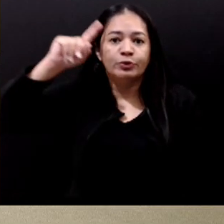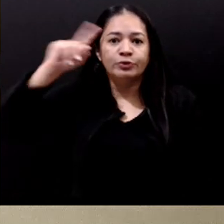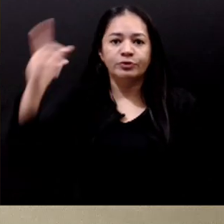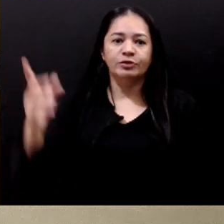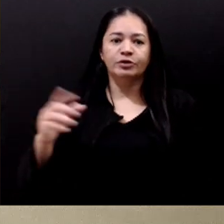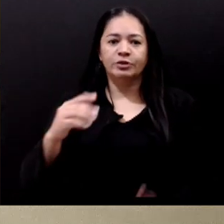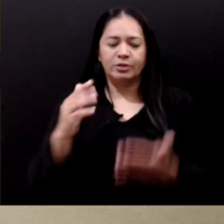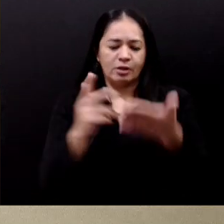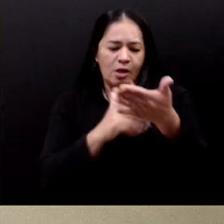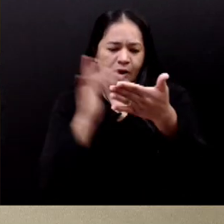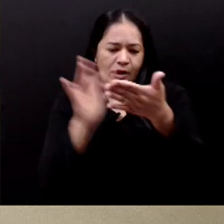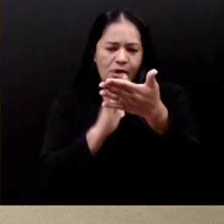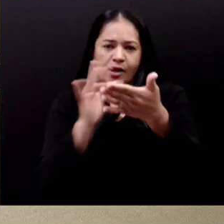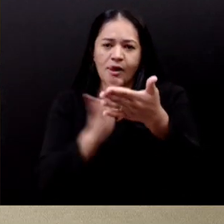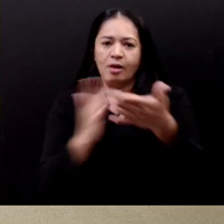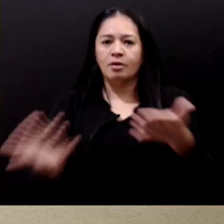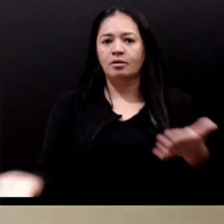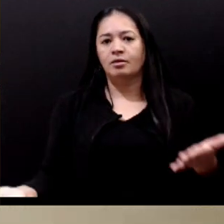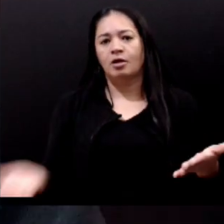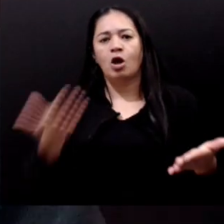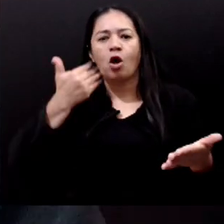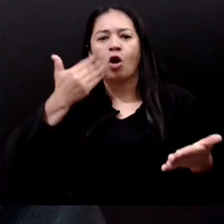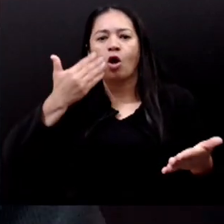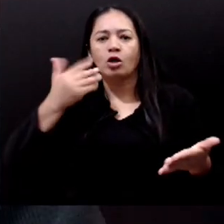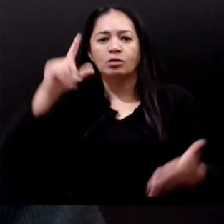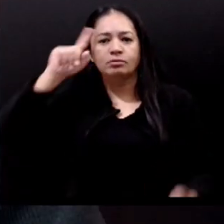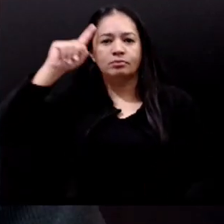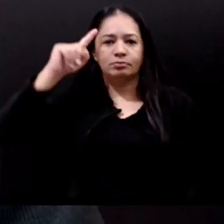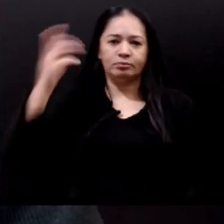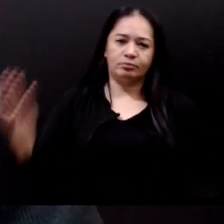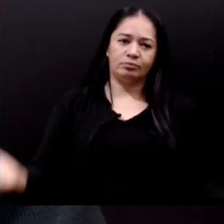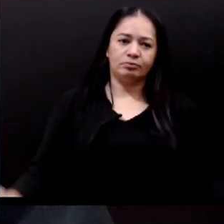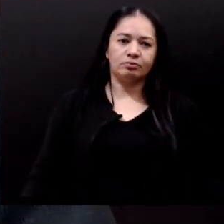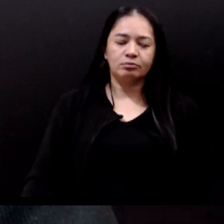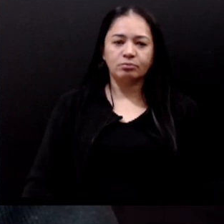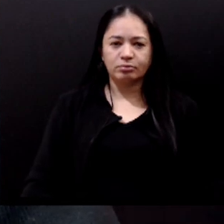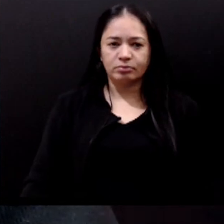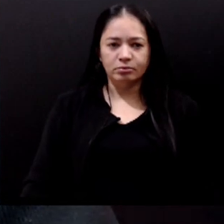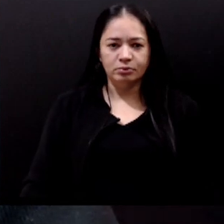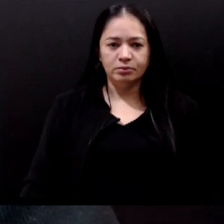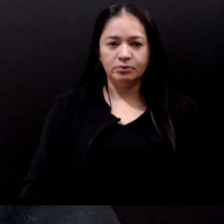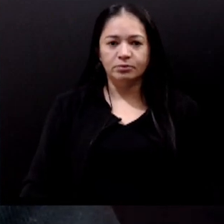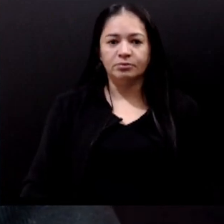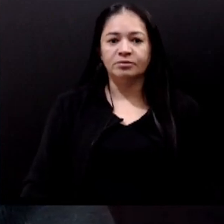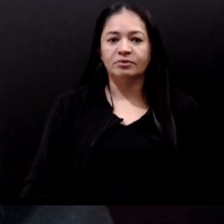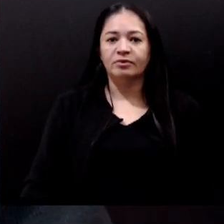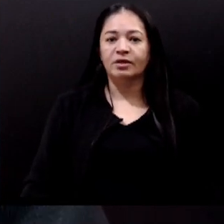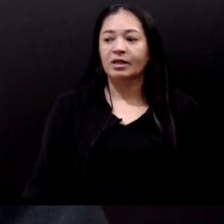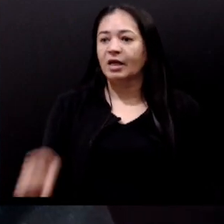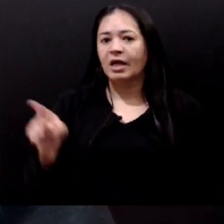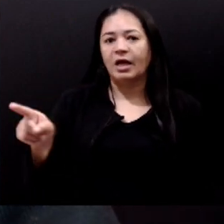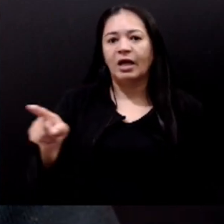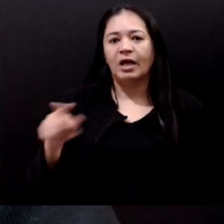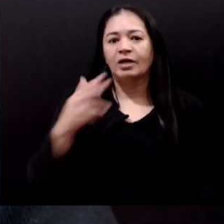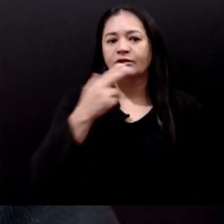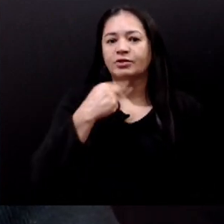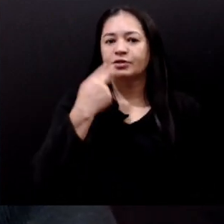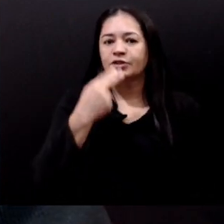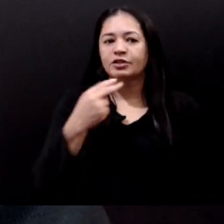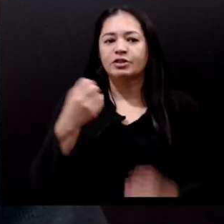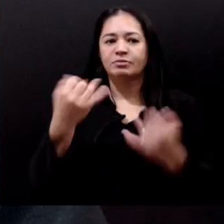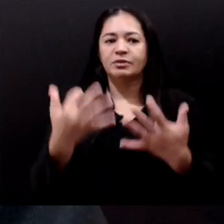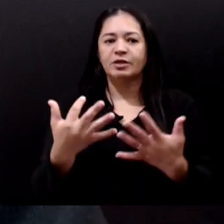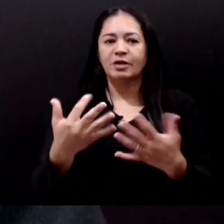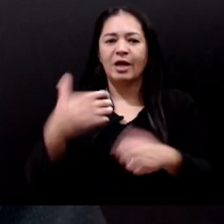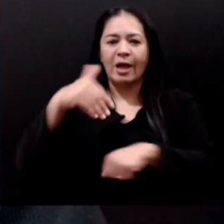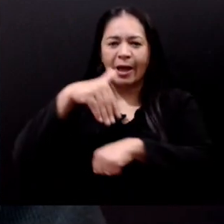do feed. Do feed, ok, perfeito. Enquanto a Jéssica falou, né, fiquei pensando sobre a questão da frustração, né. A Uhum. culpa ela te gera isso,